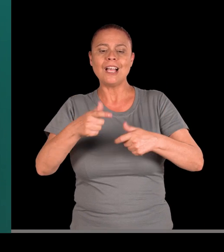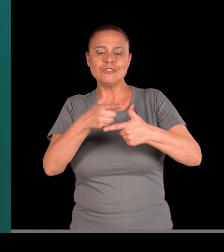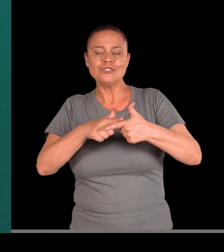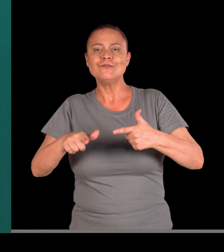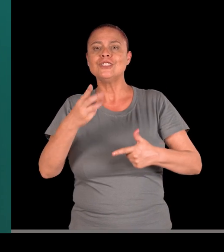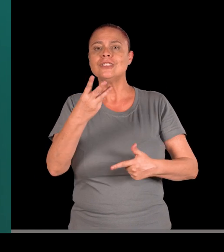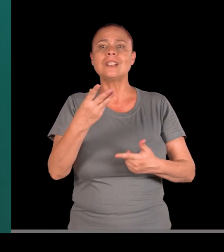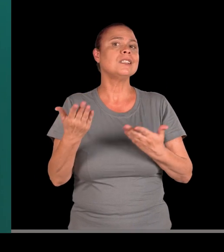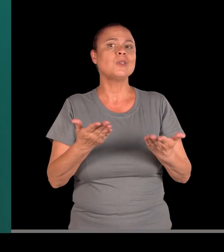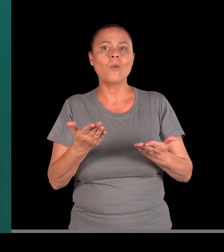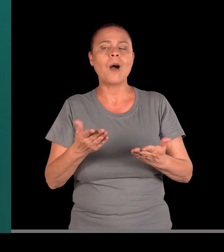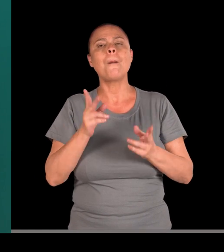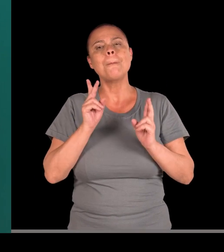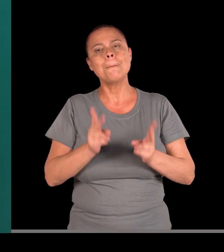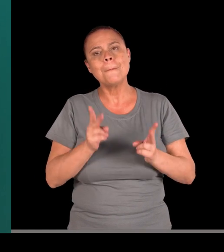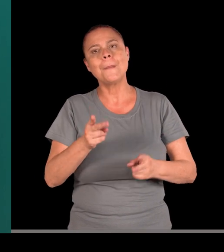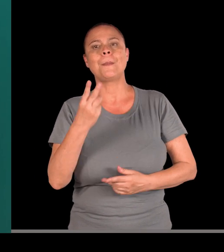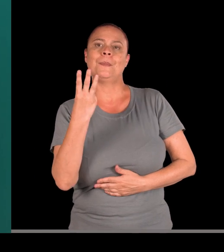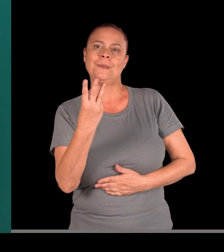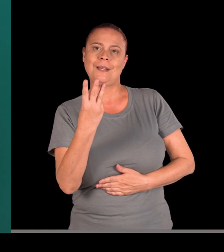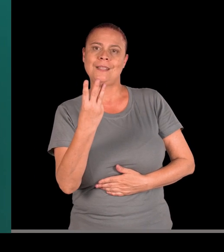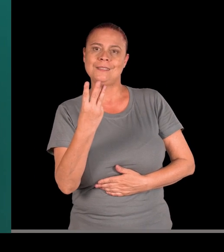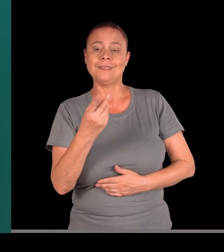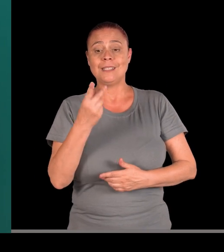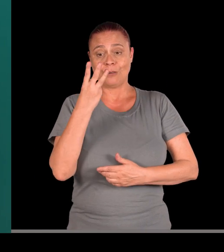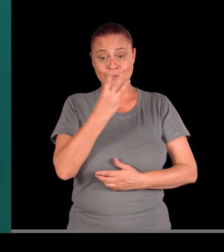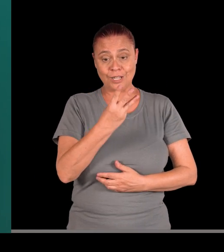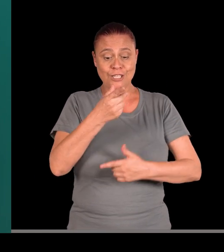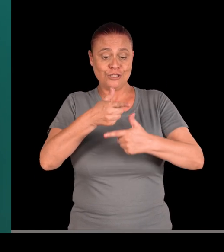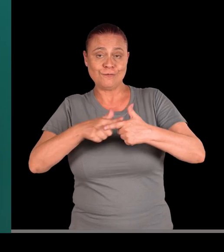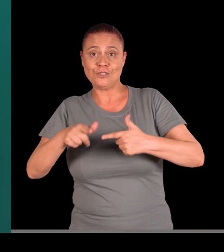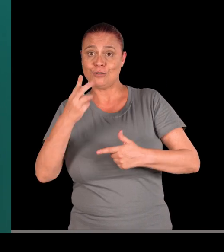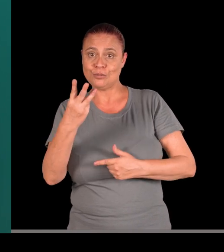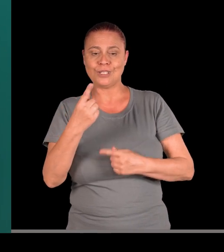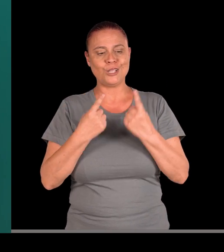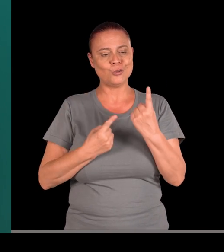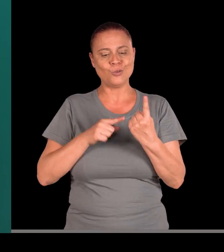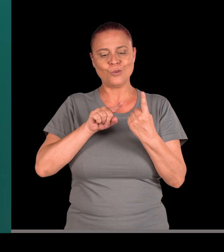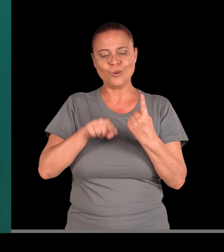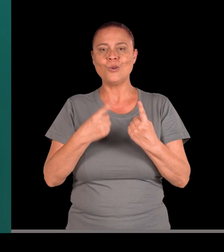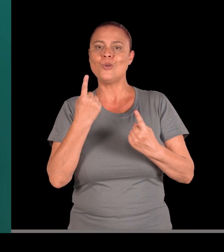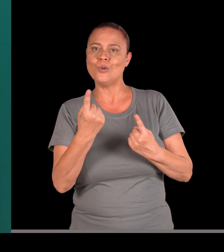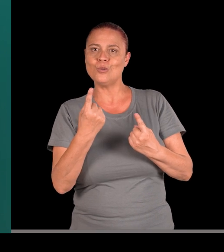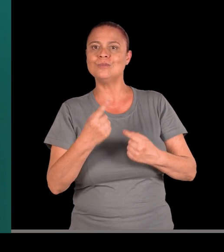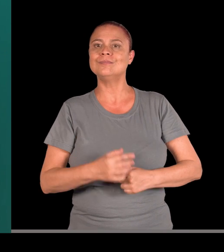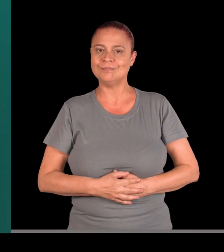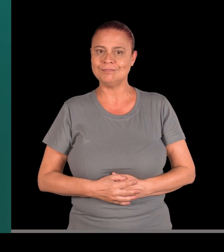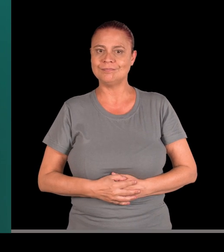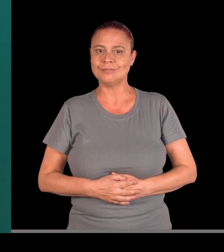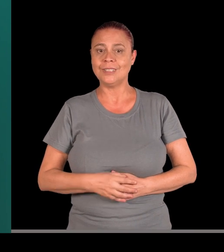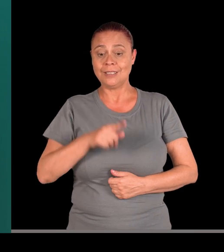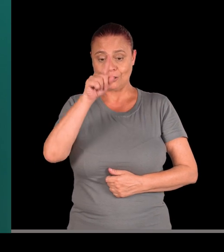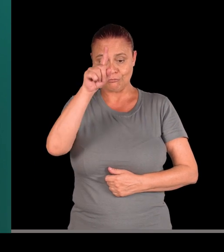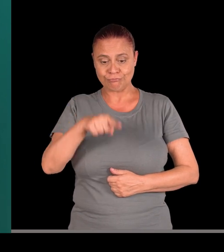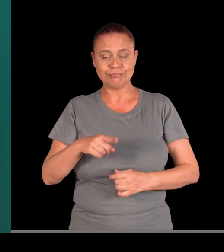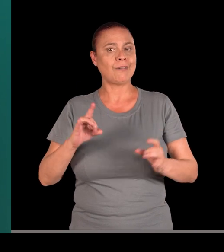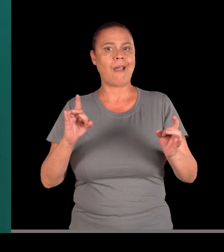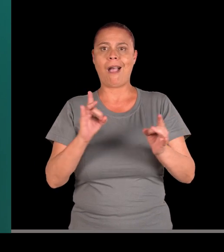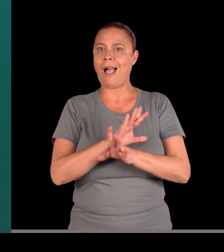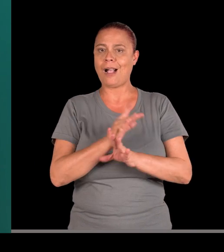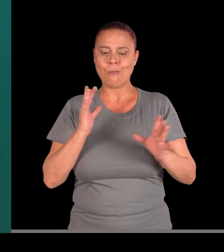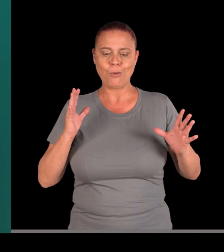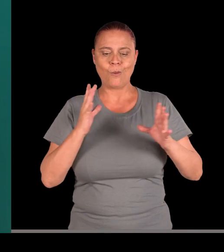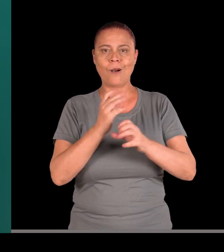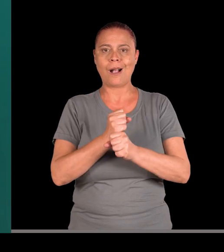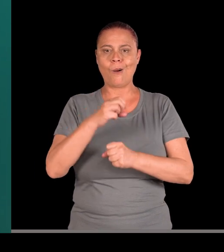eu posso dividir o 3? O próprio 3. 3 dividido por 3, 1. E esse 1 repete. E aí, eu